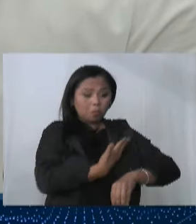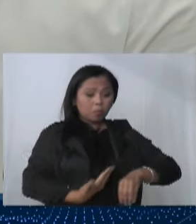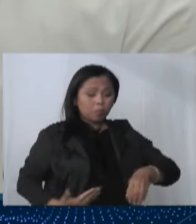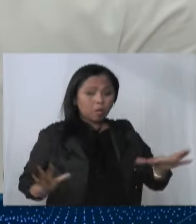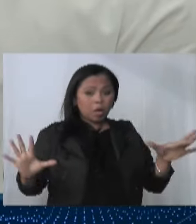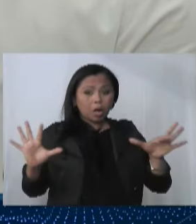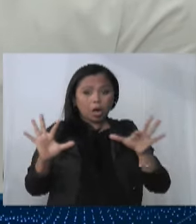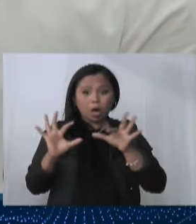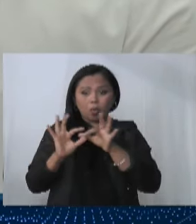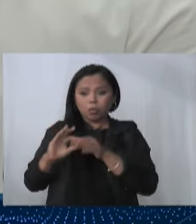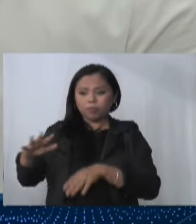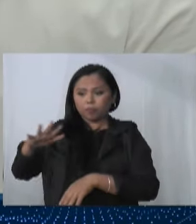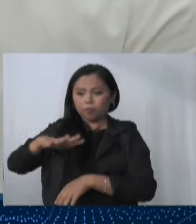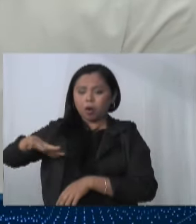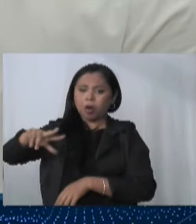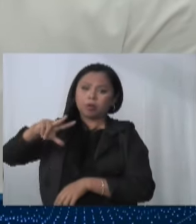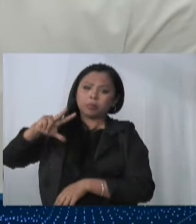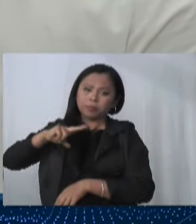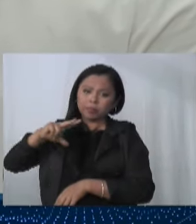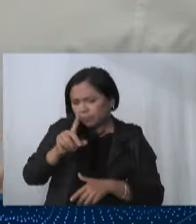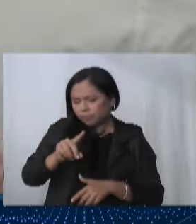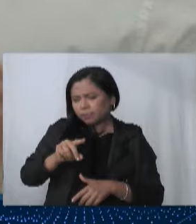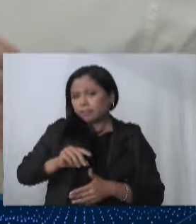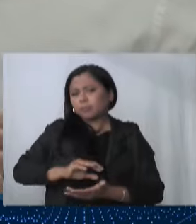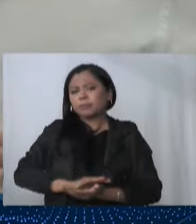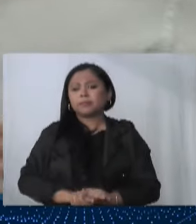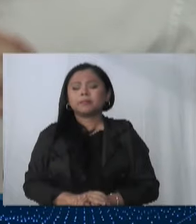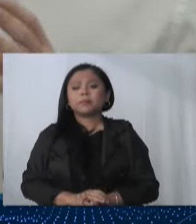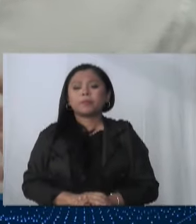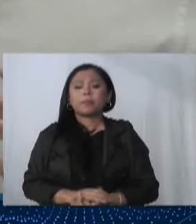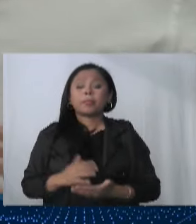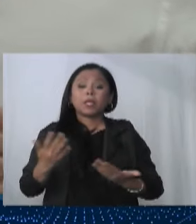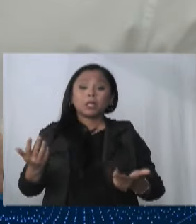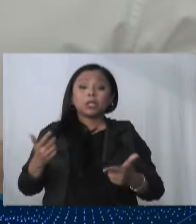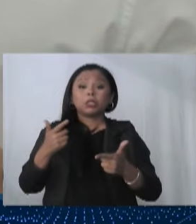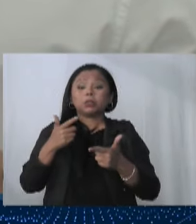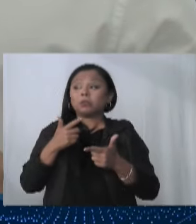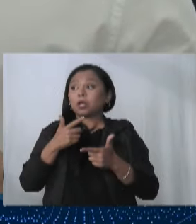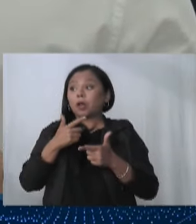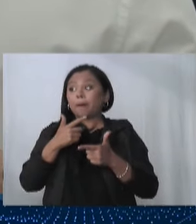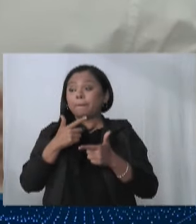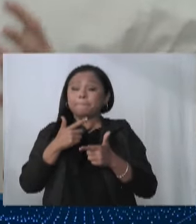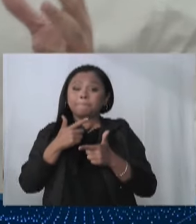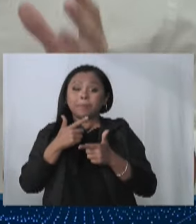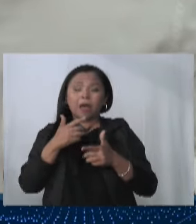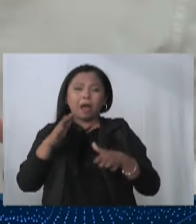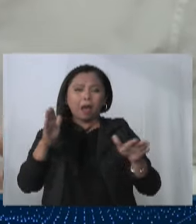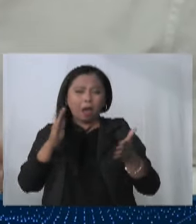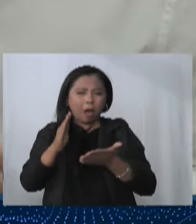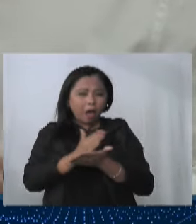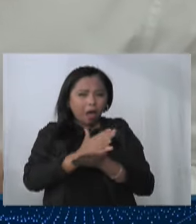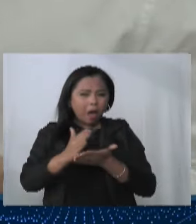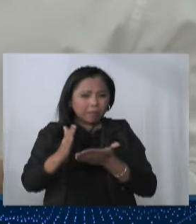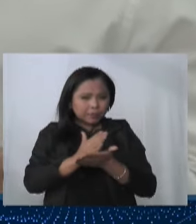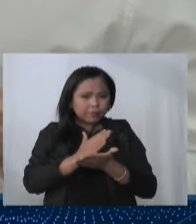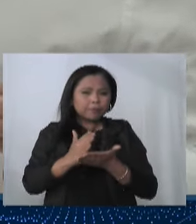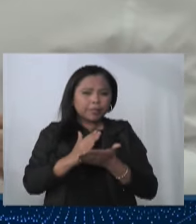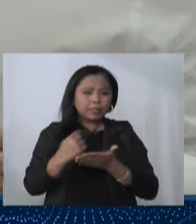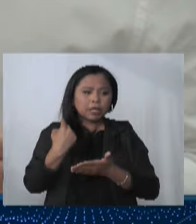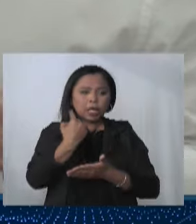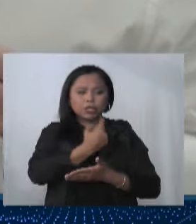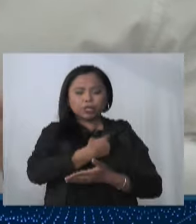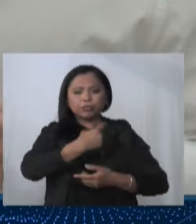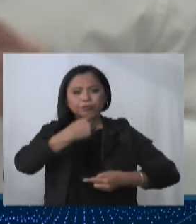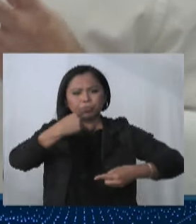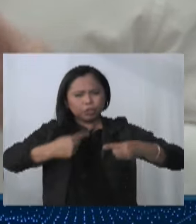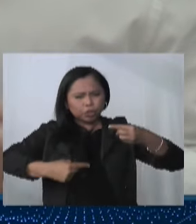você pretende governar Teresina e resolver os problemas? O problema, às vezes, de certas discussões políticas são os extremismos. Em nenhum momento